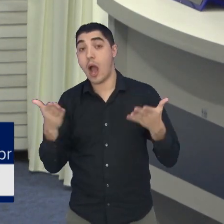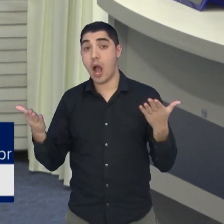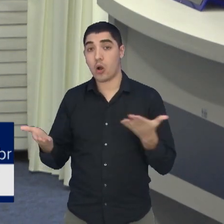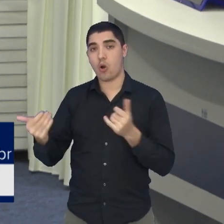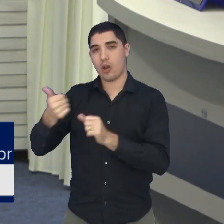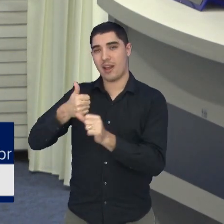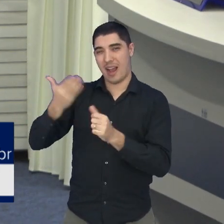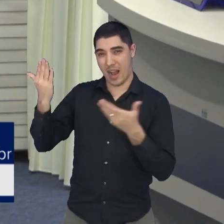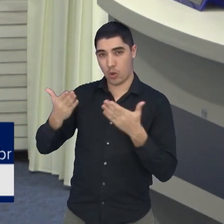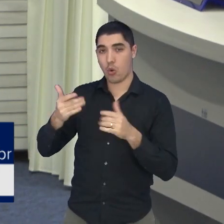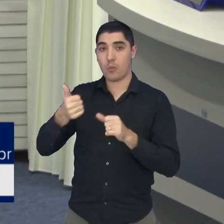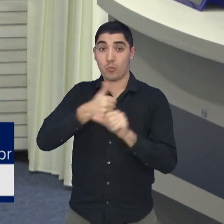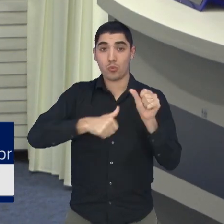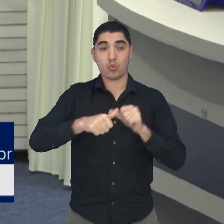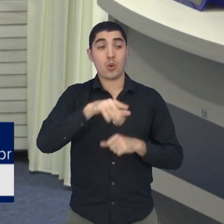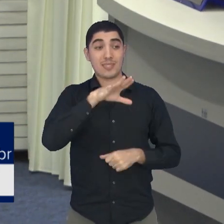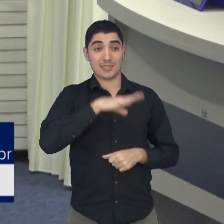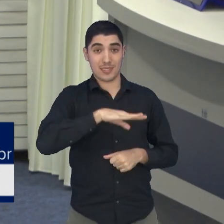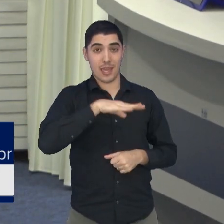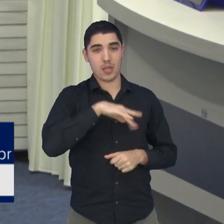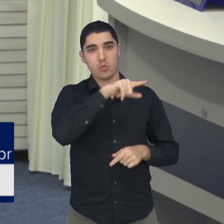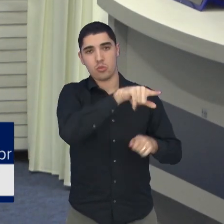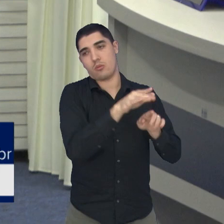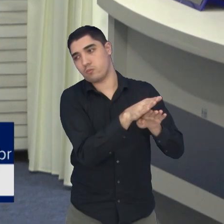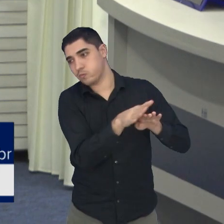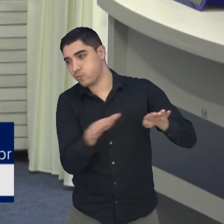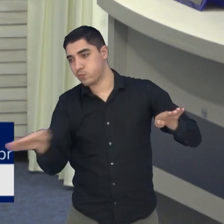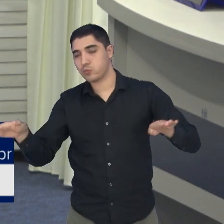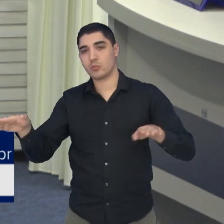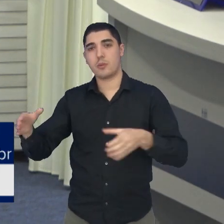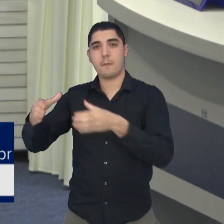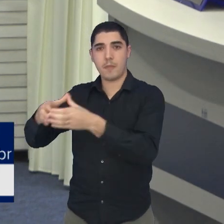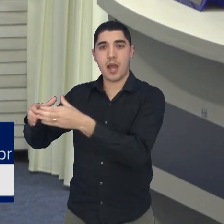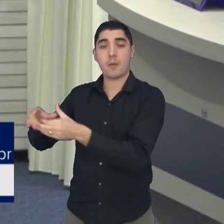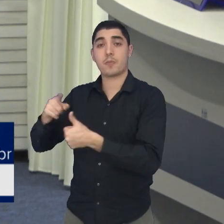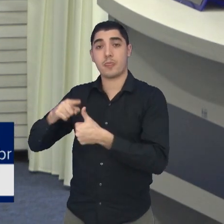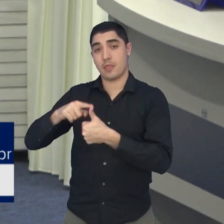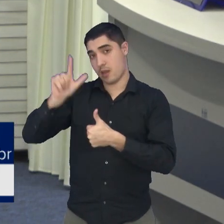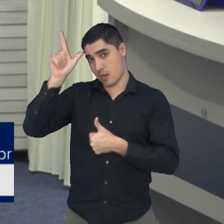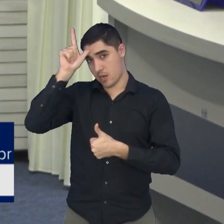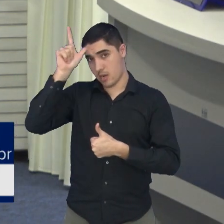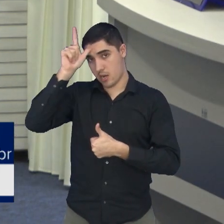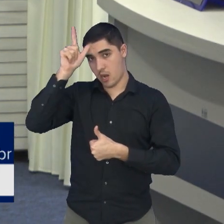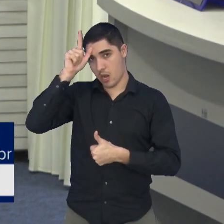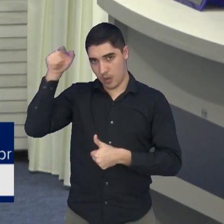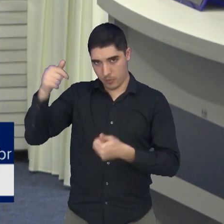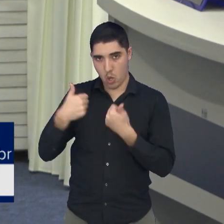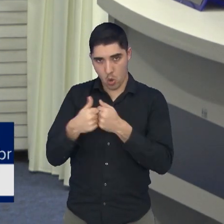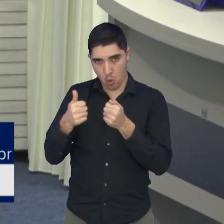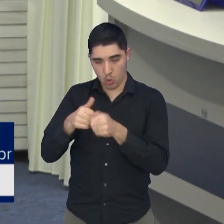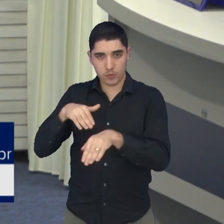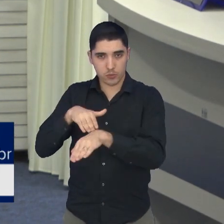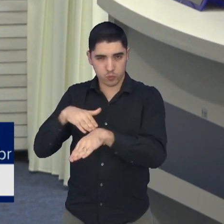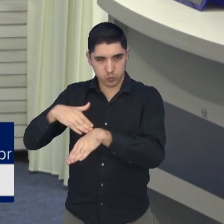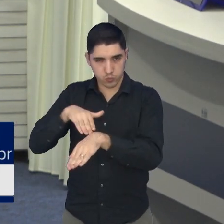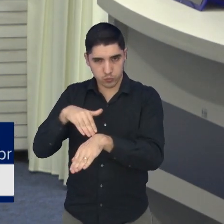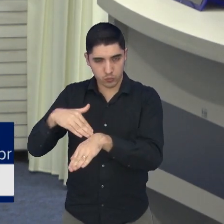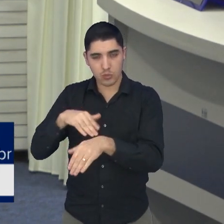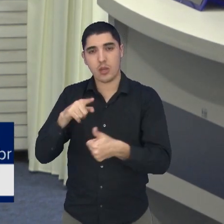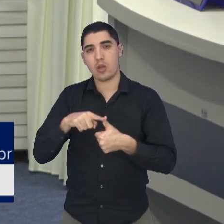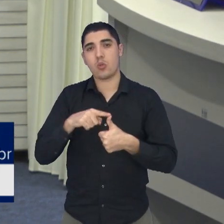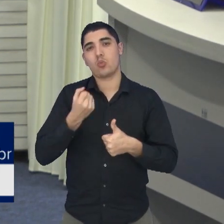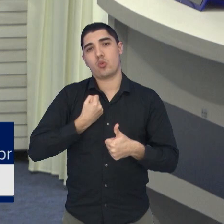agora centro-bairro, que vai ser a linha Campo dos Alemães, a linha que é a linha